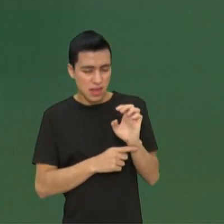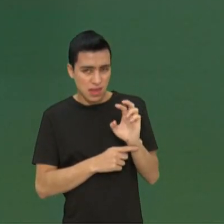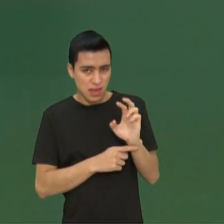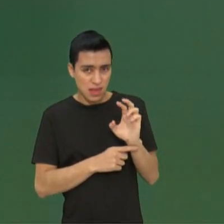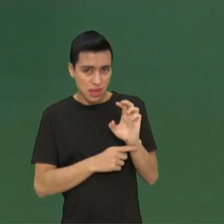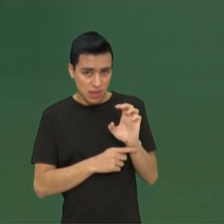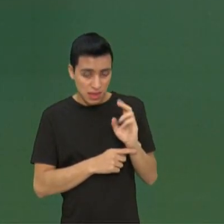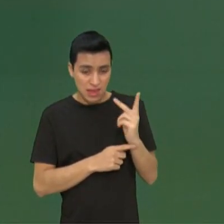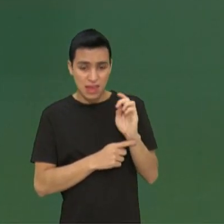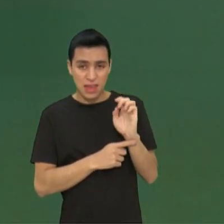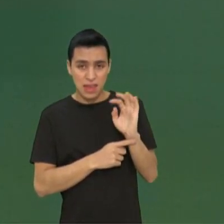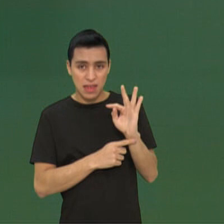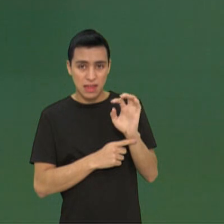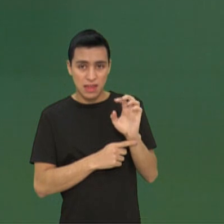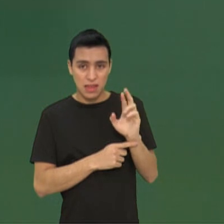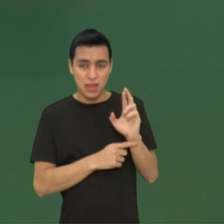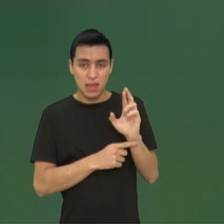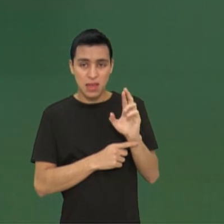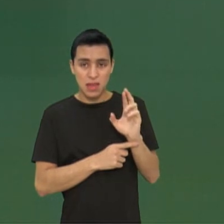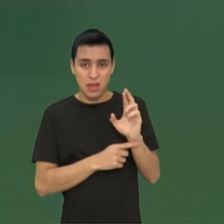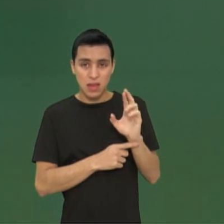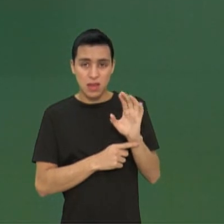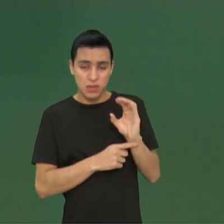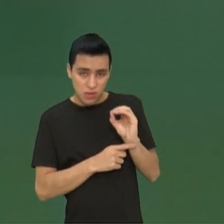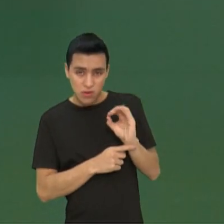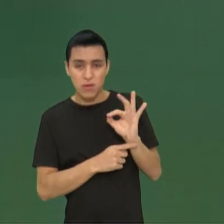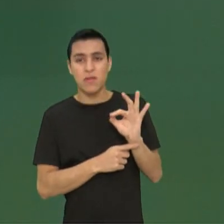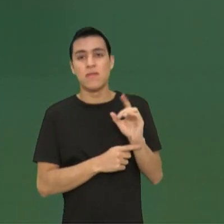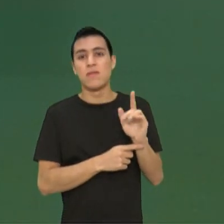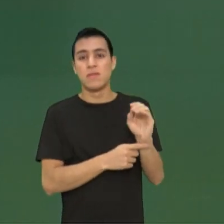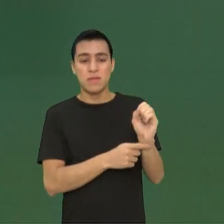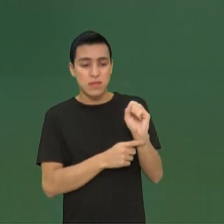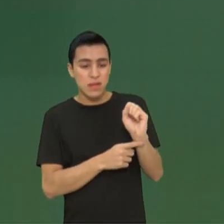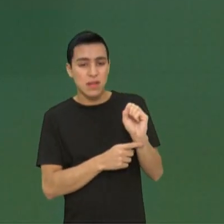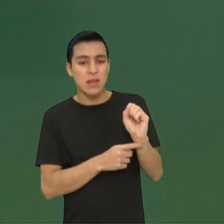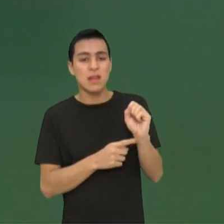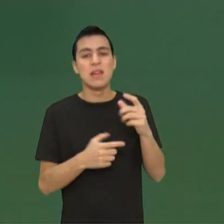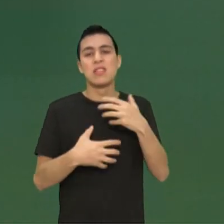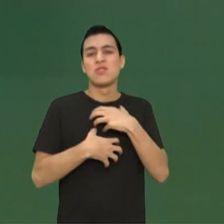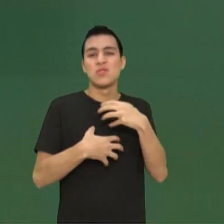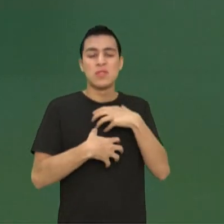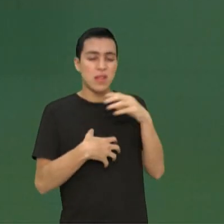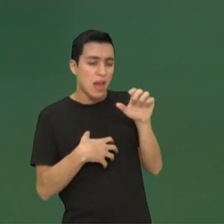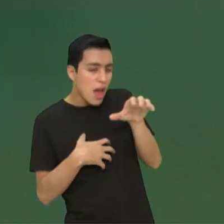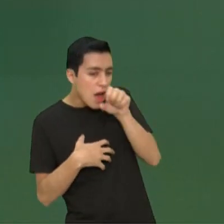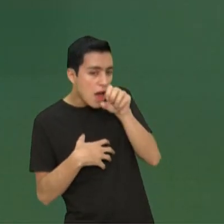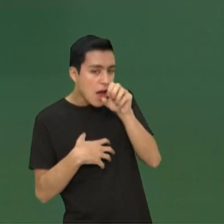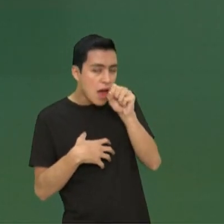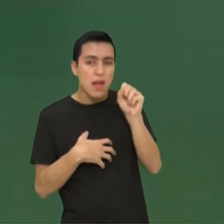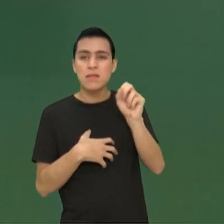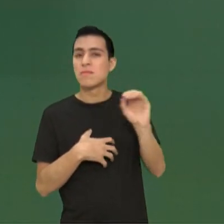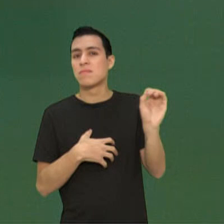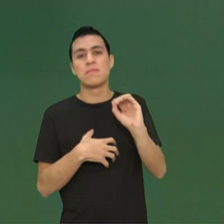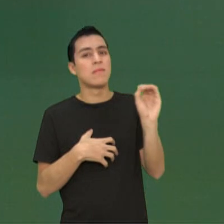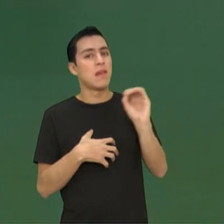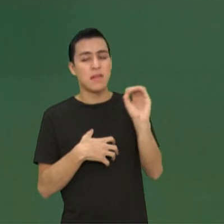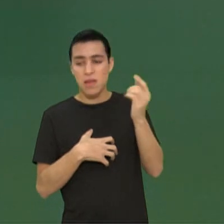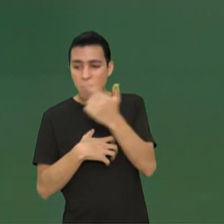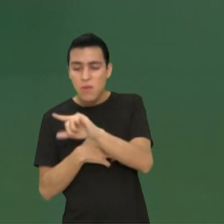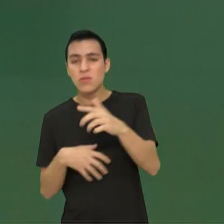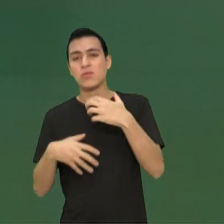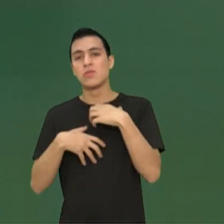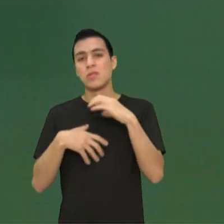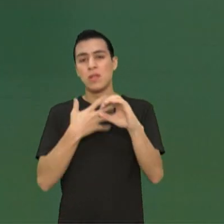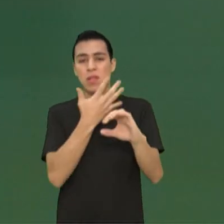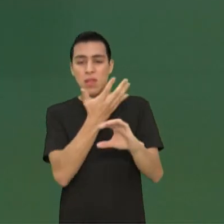Não. Tem aqueles que são heterótrofos de respiração anaeróbia, que não usam oxigênio. Todos têm